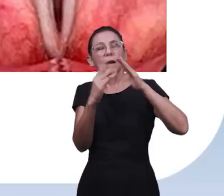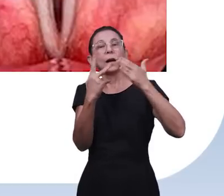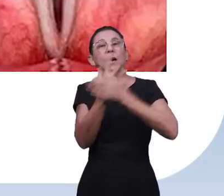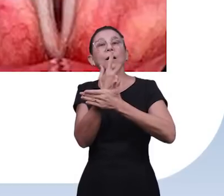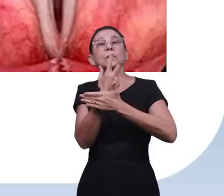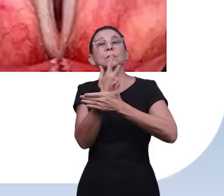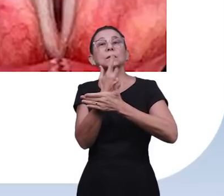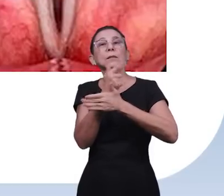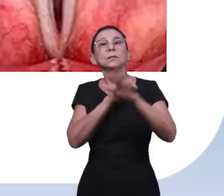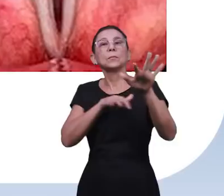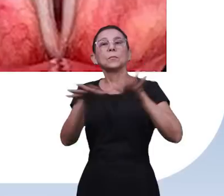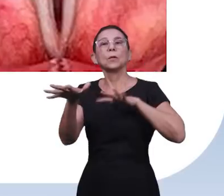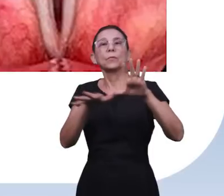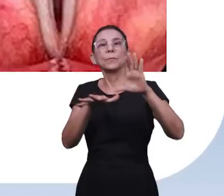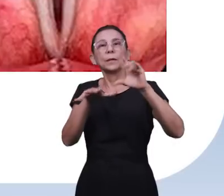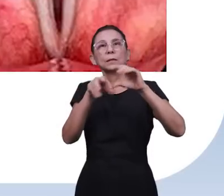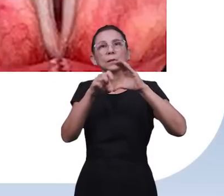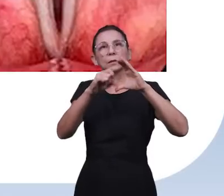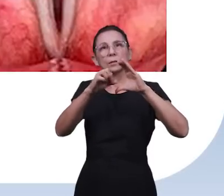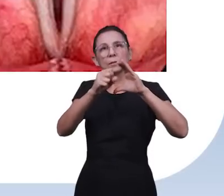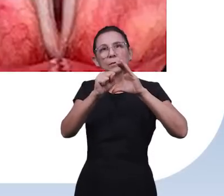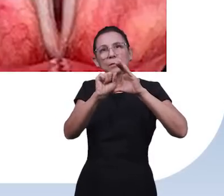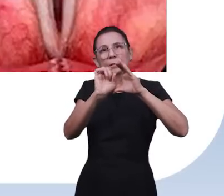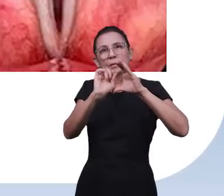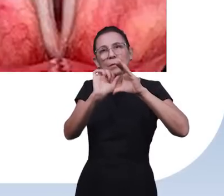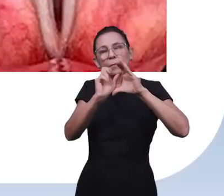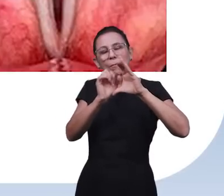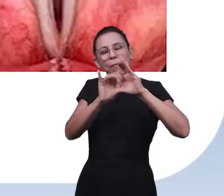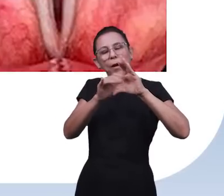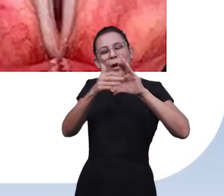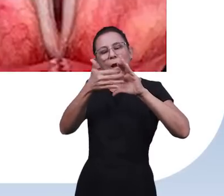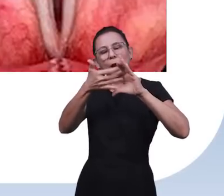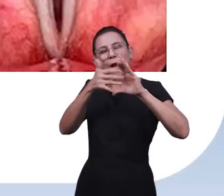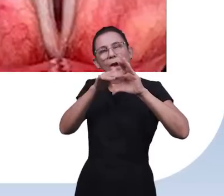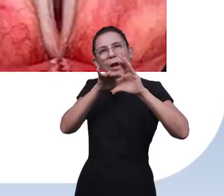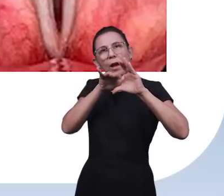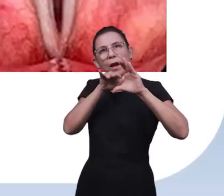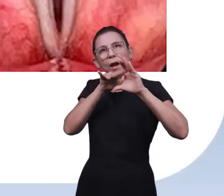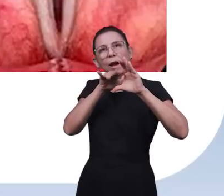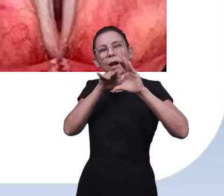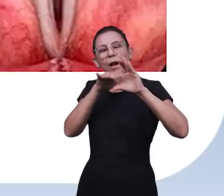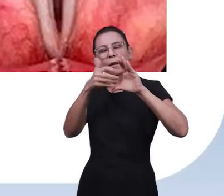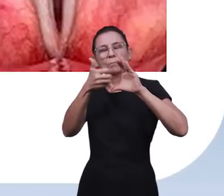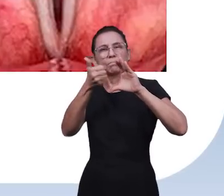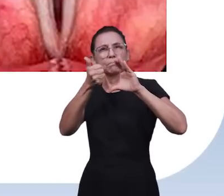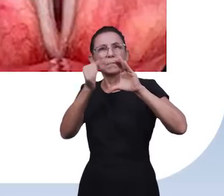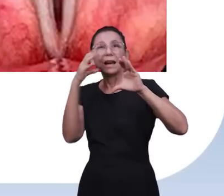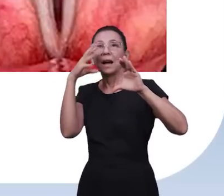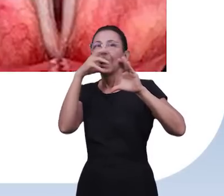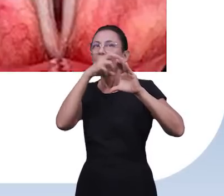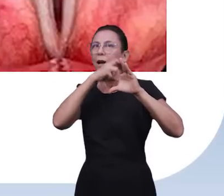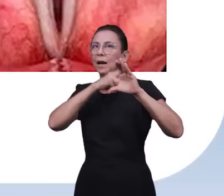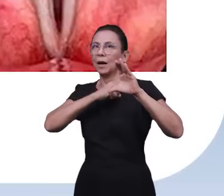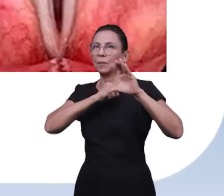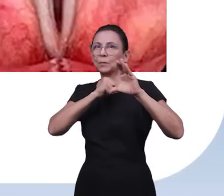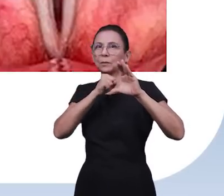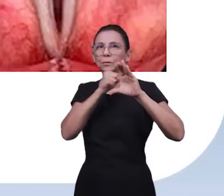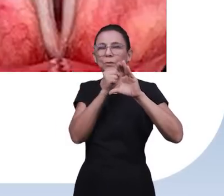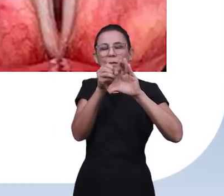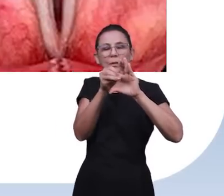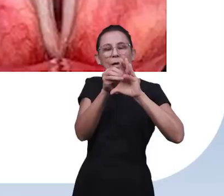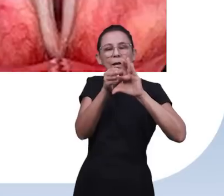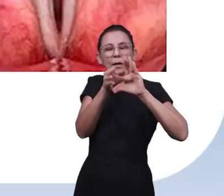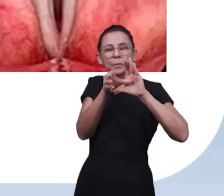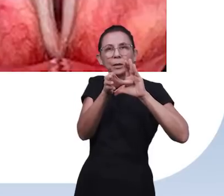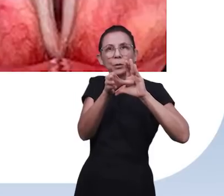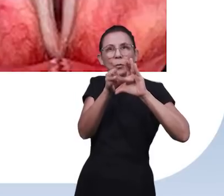movimentos de vibração, esse movimento ondular. E isso é muito rápido. A olho nu, nós não